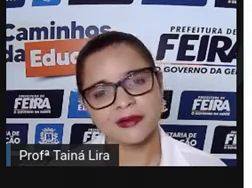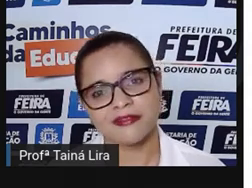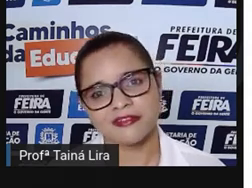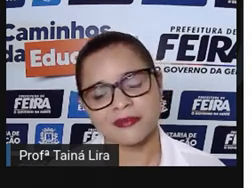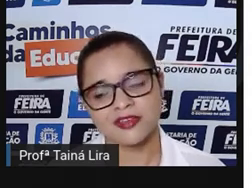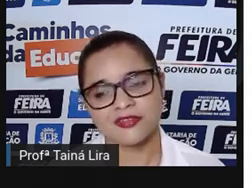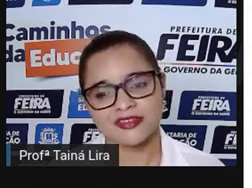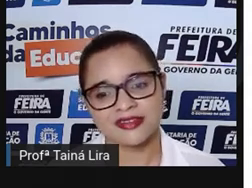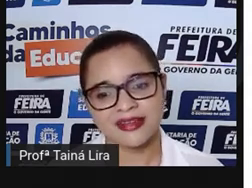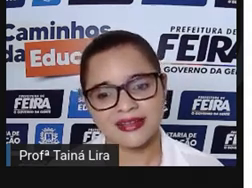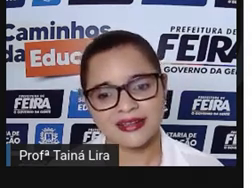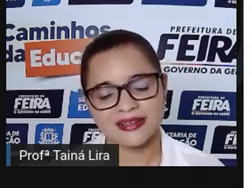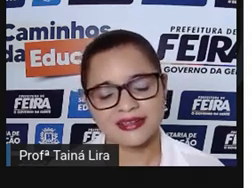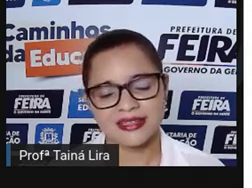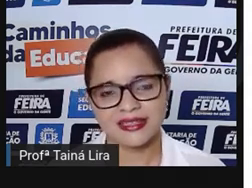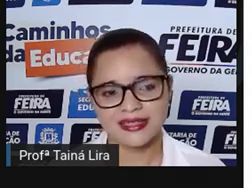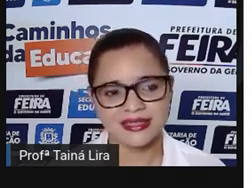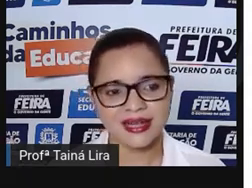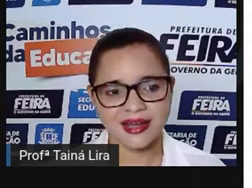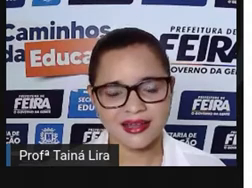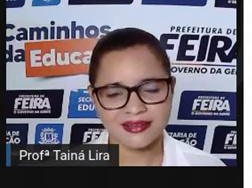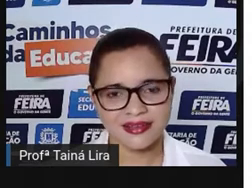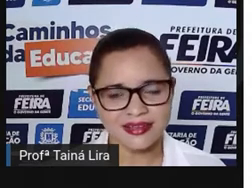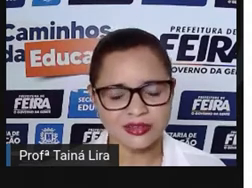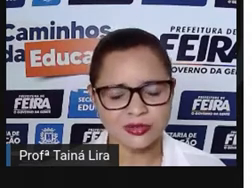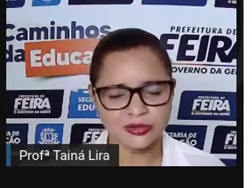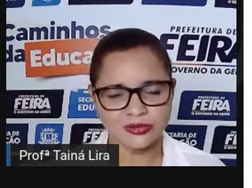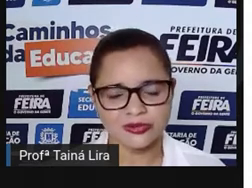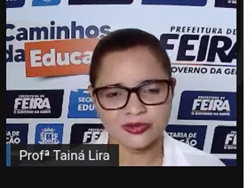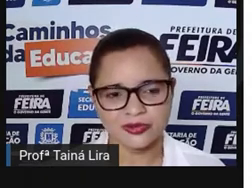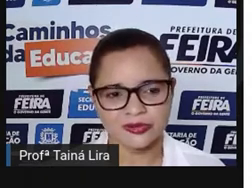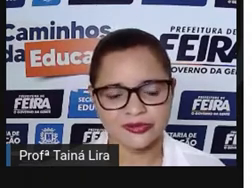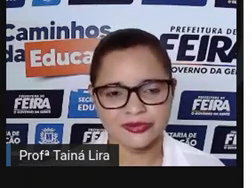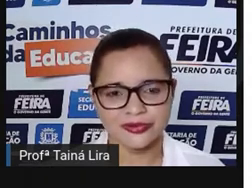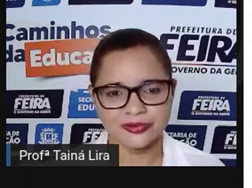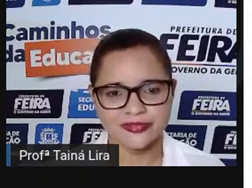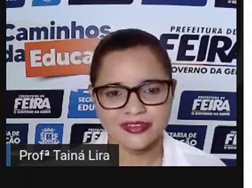Então, provavelmente você teria que ir lá, né,